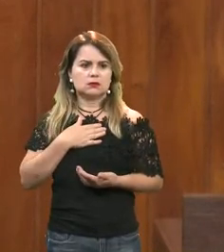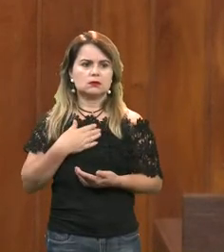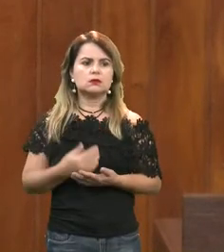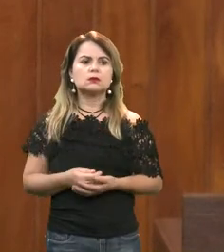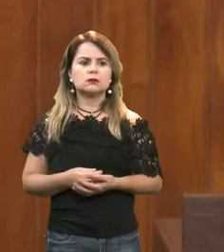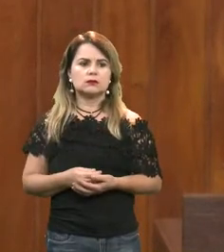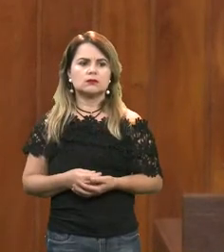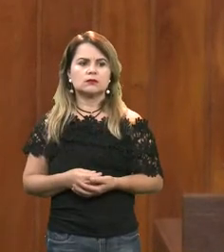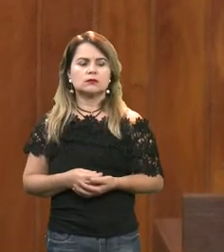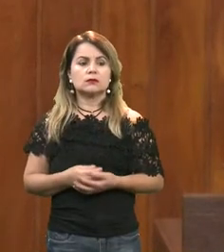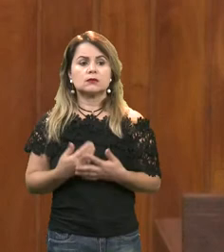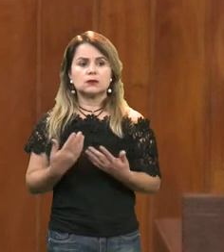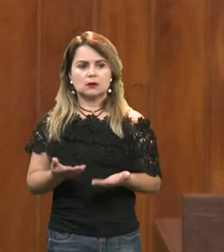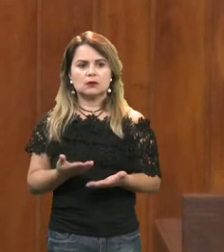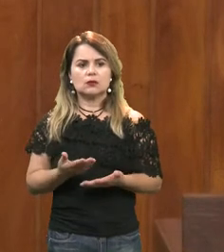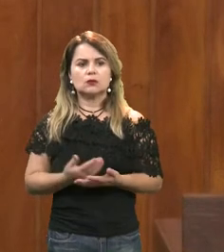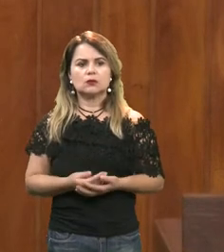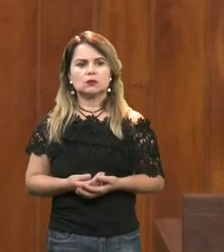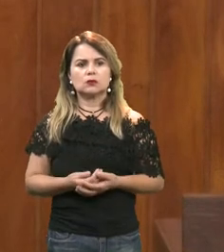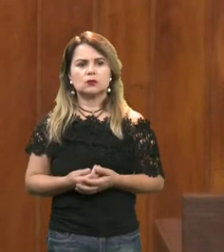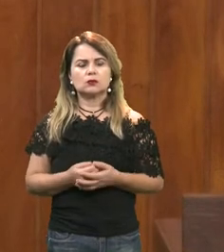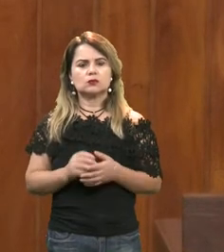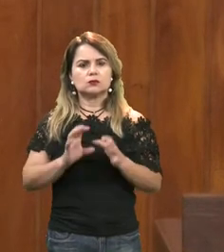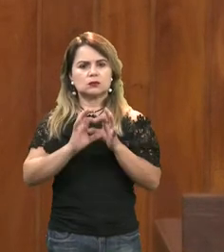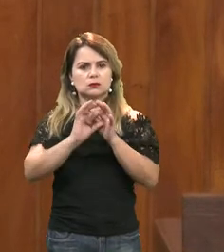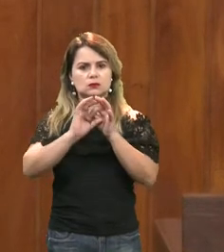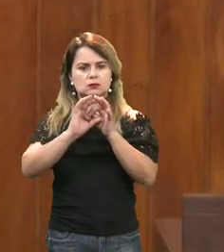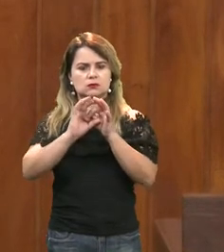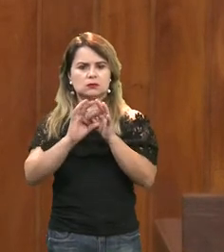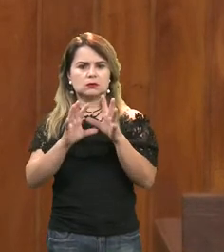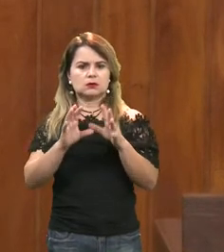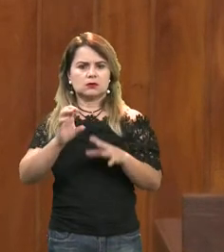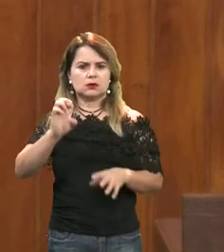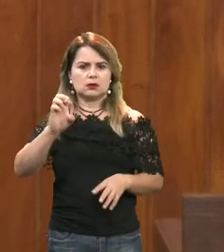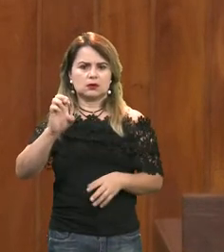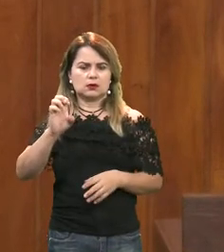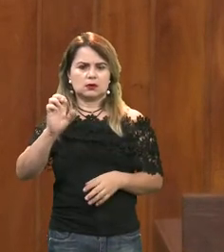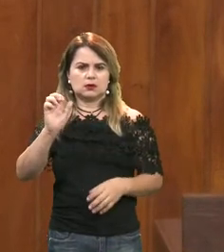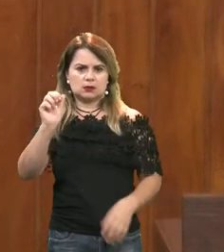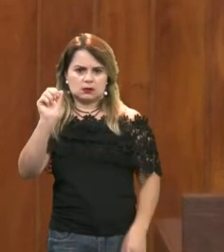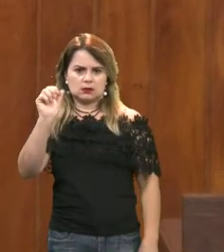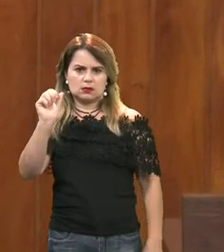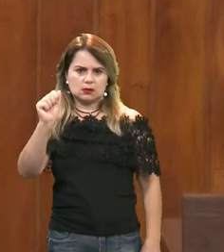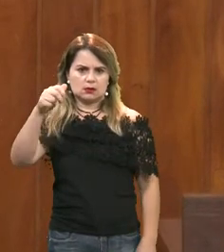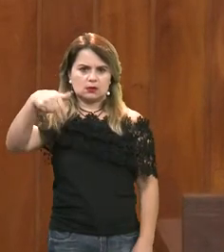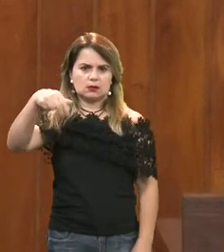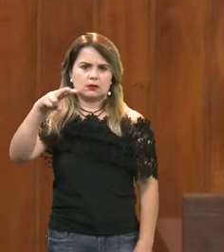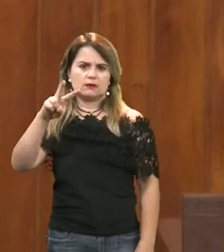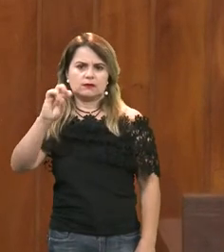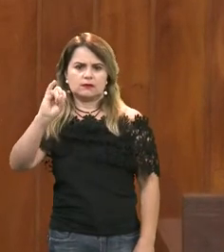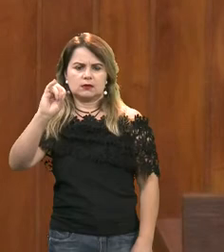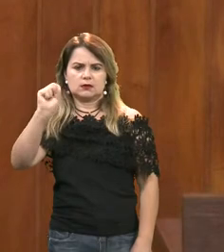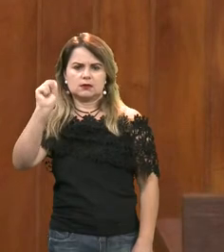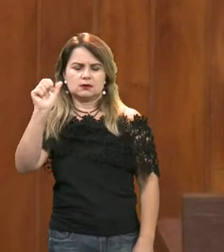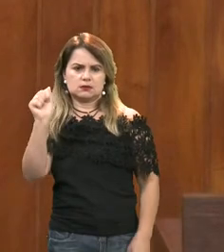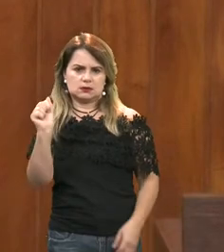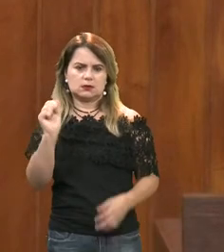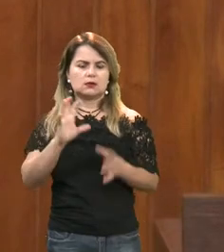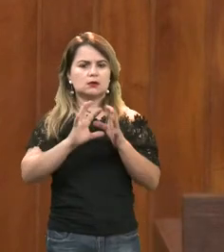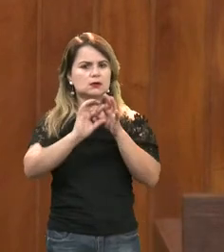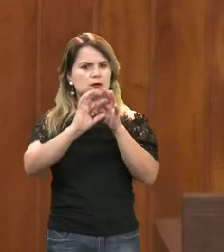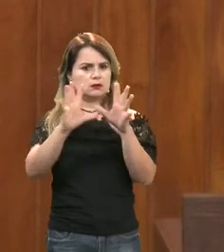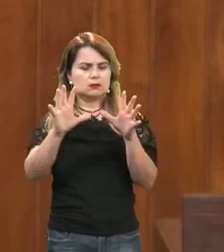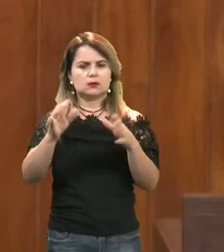ciência. Então, com a autorização da Anvisa, eu posso prescrever o óleo